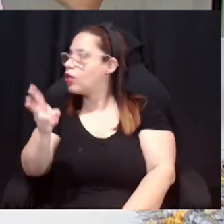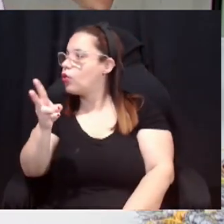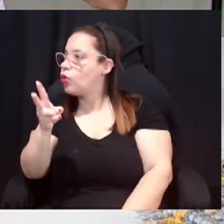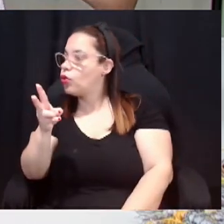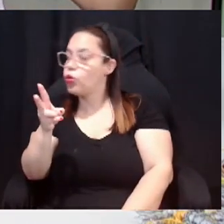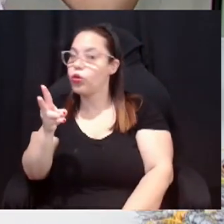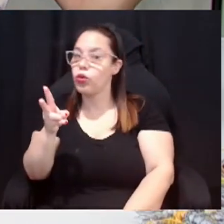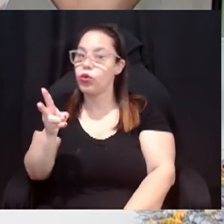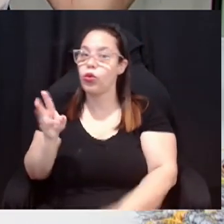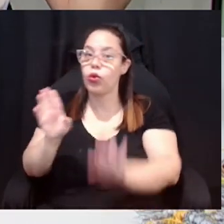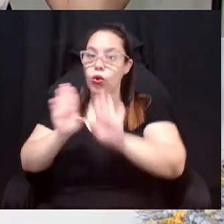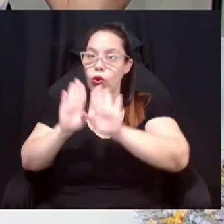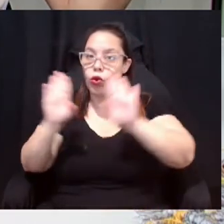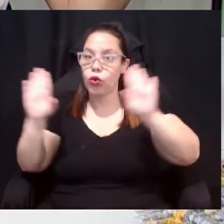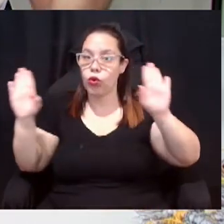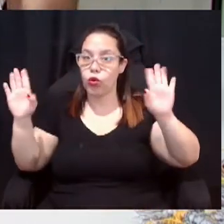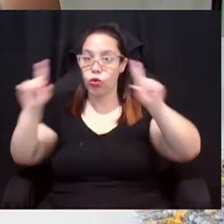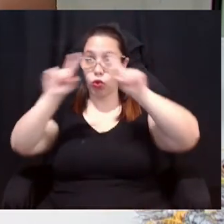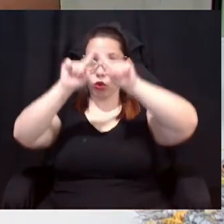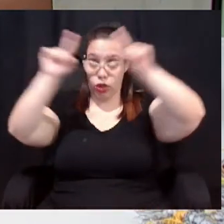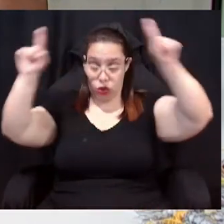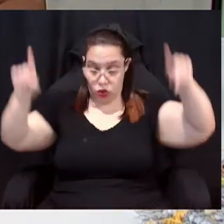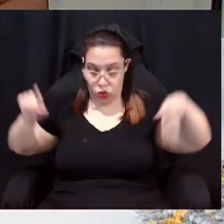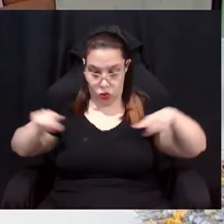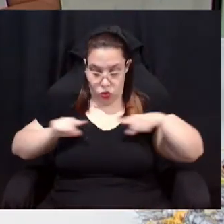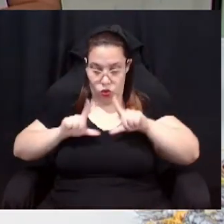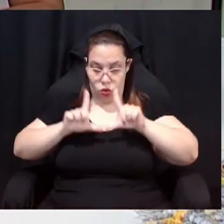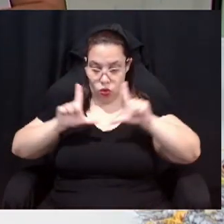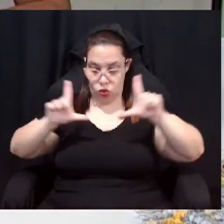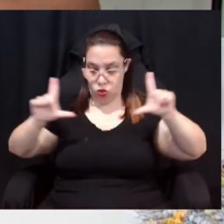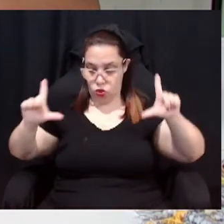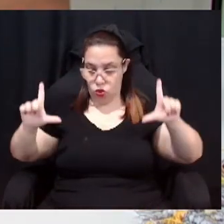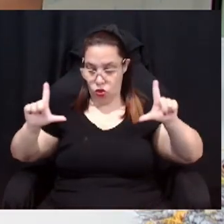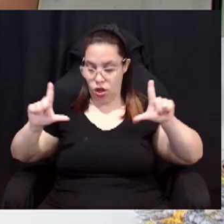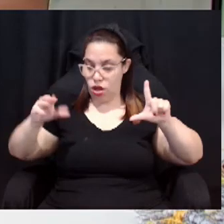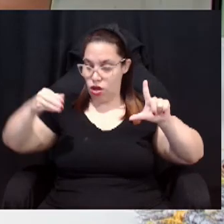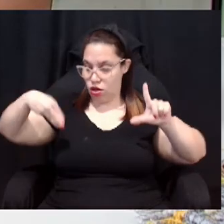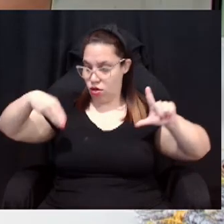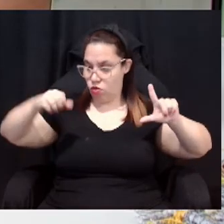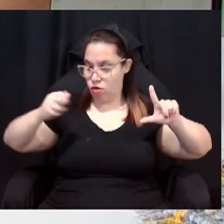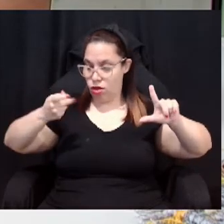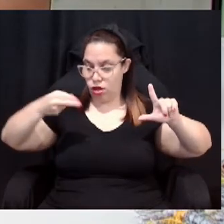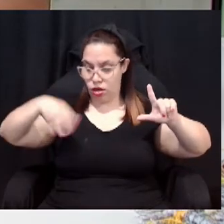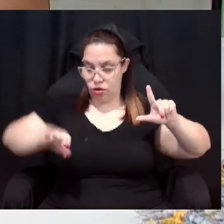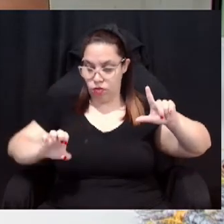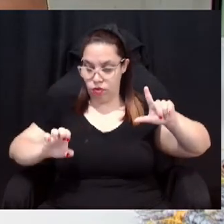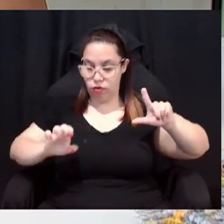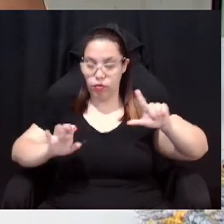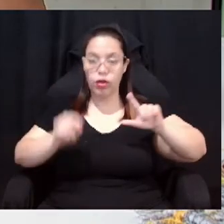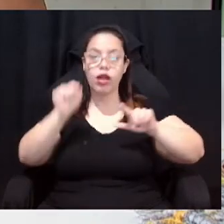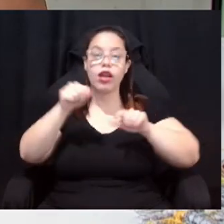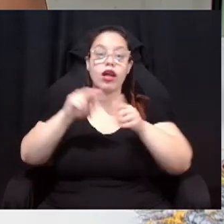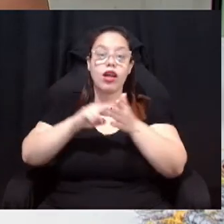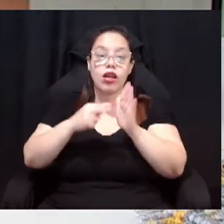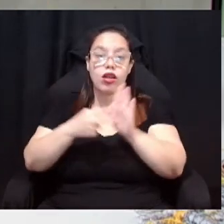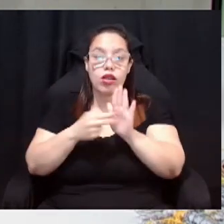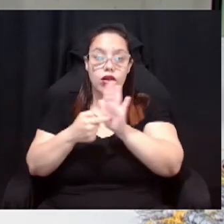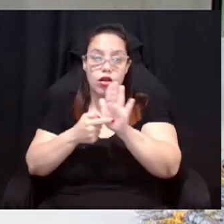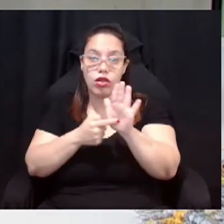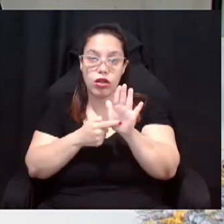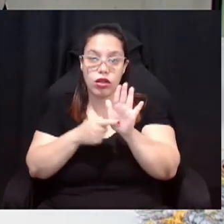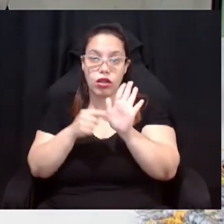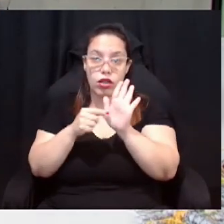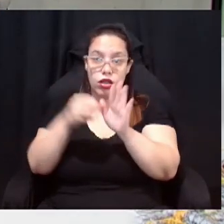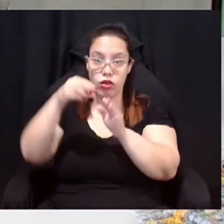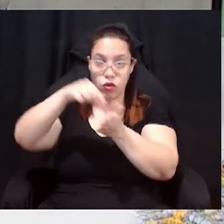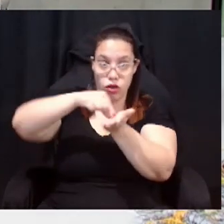decorados, aqueles quadros de macramê, deixa o ambiente bem mais aconchegante. Sim. Nesse caso aqui, você vai mostrar você vai ensinar a fazer esse